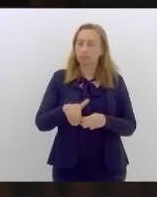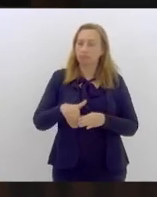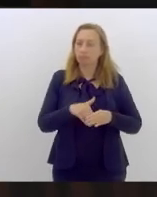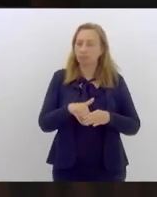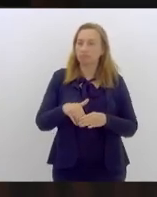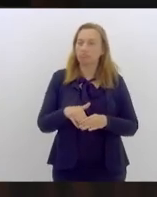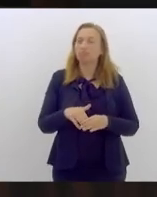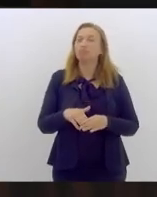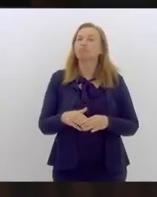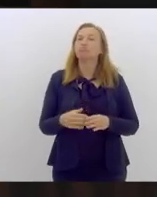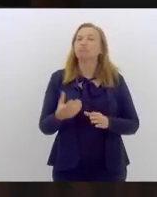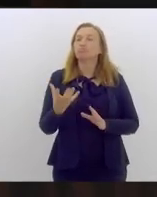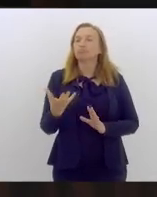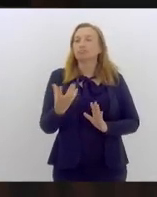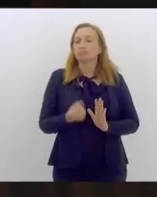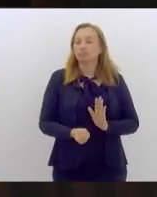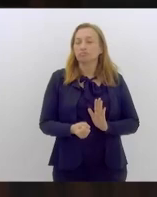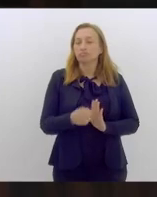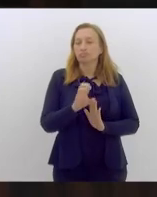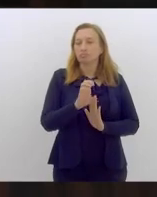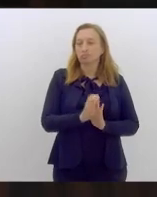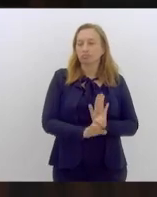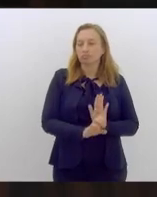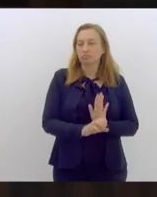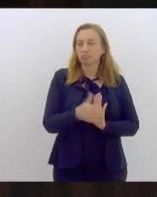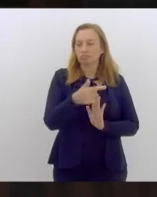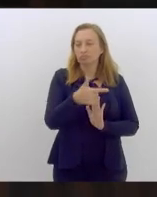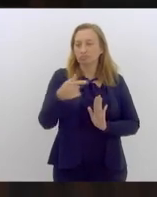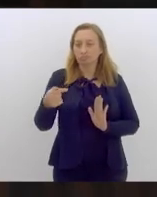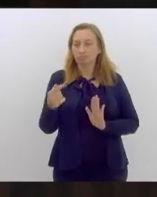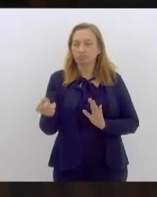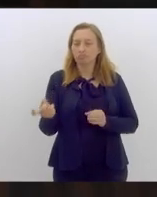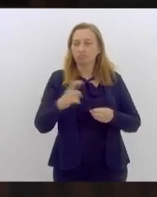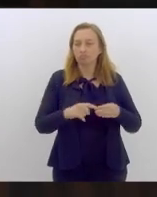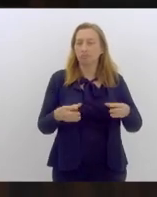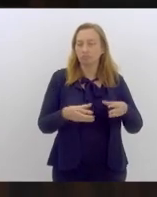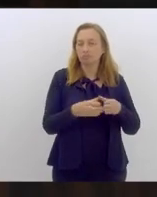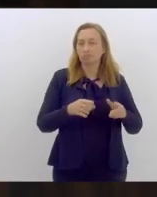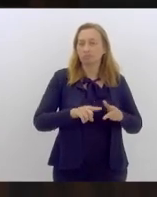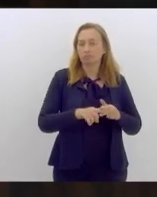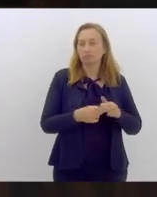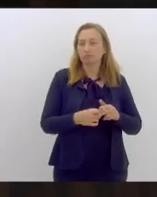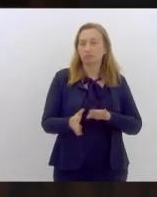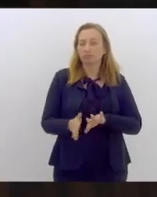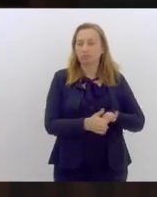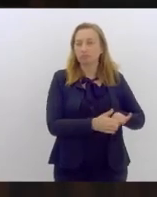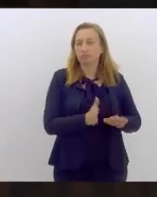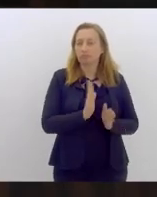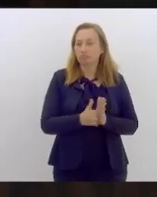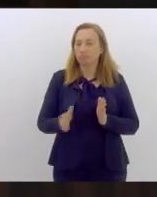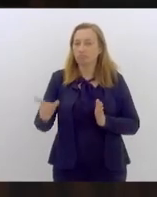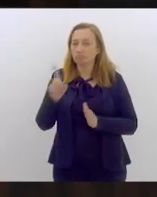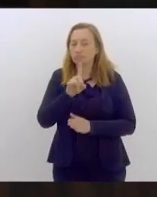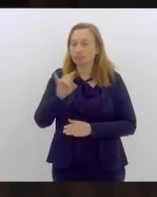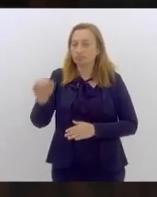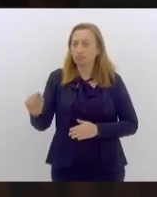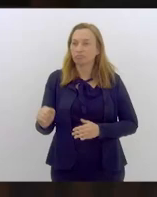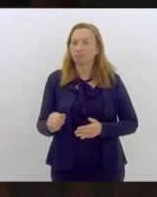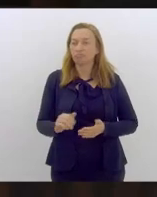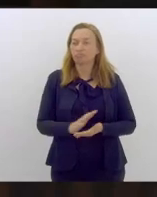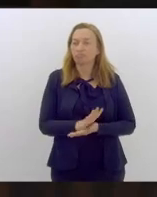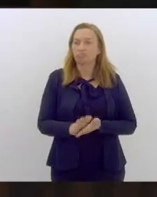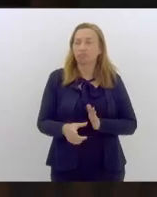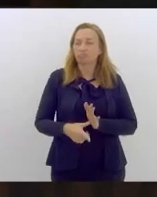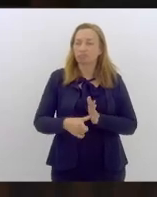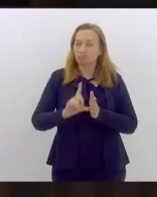o projeto recebeu 17 emendas e retorna às comissões. Nada mais havendo a tratar na ordem do dia,